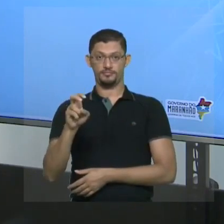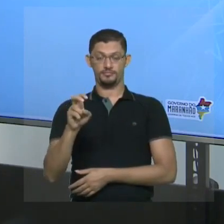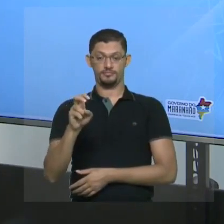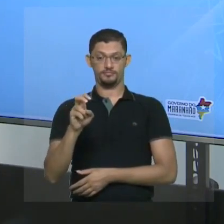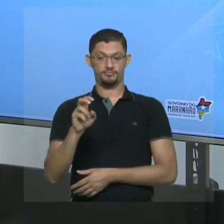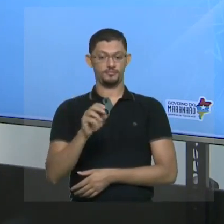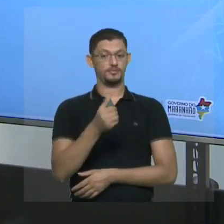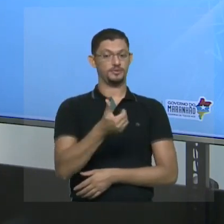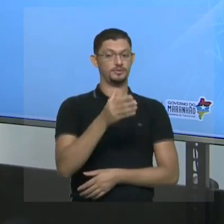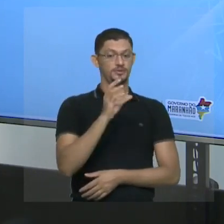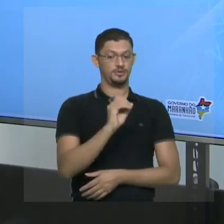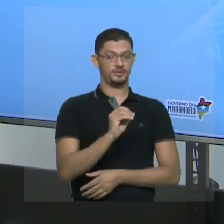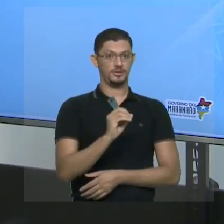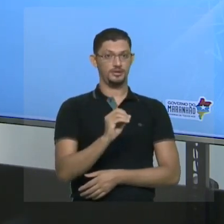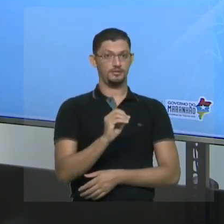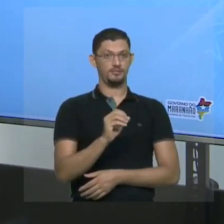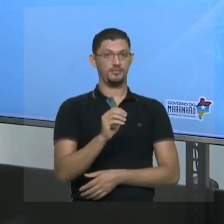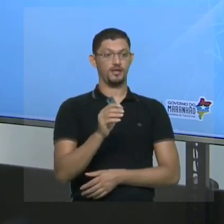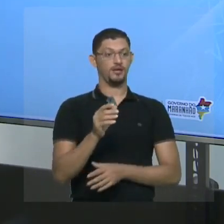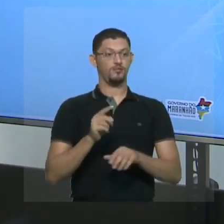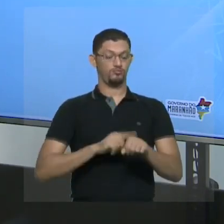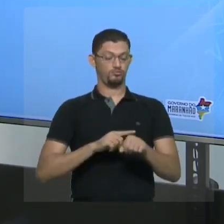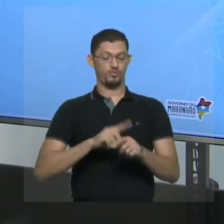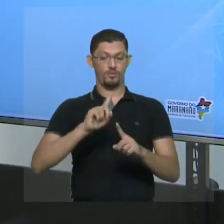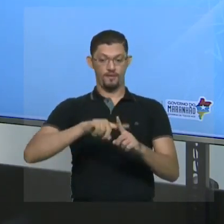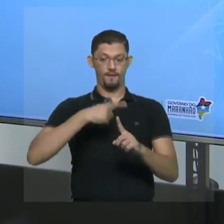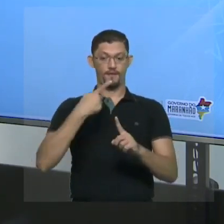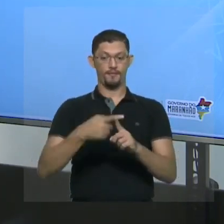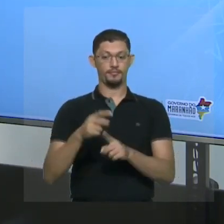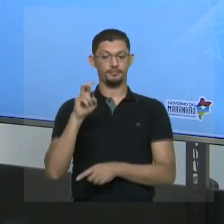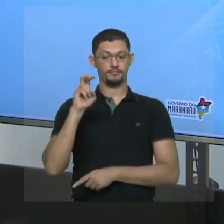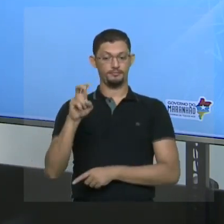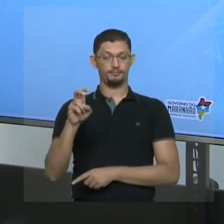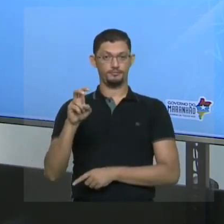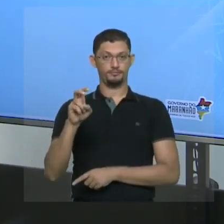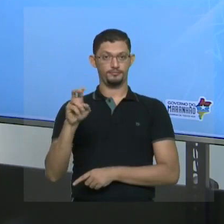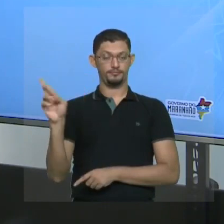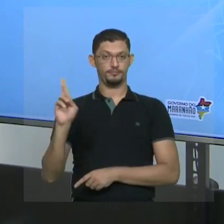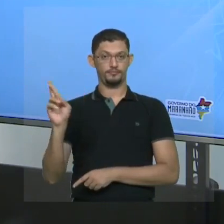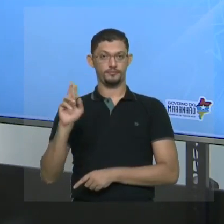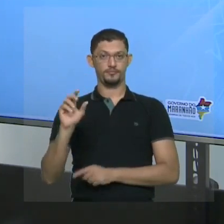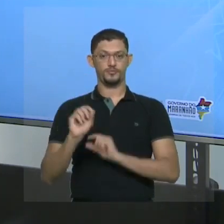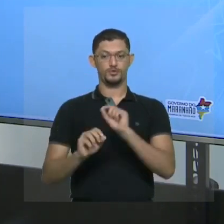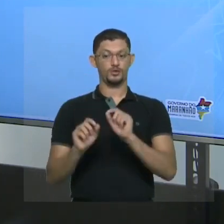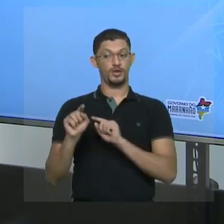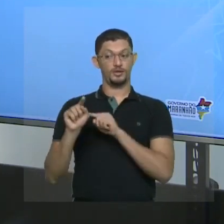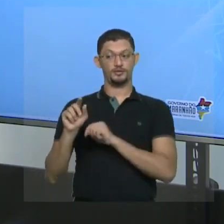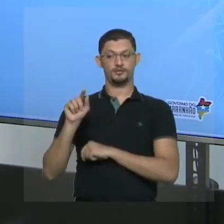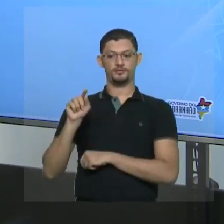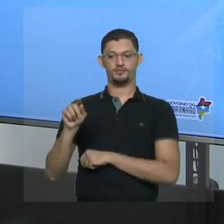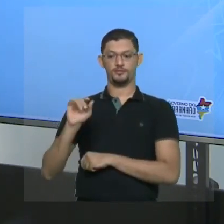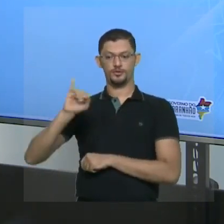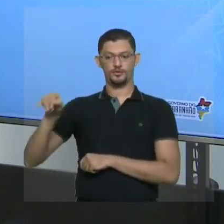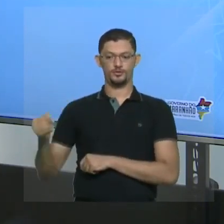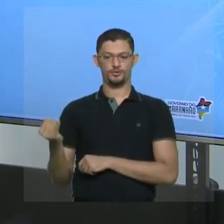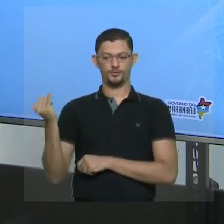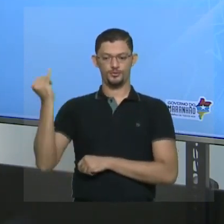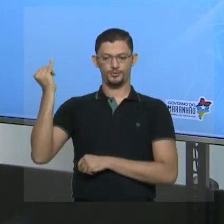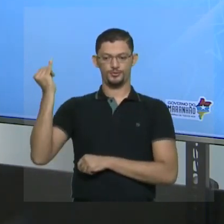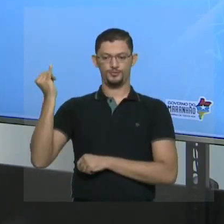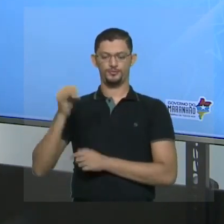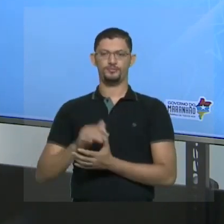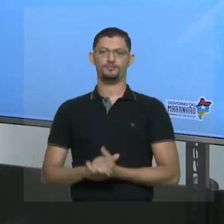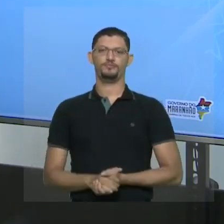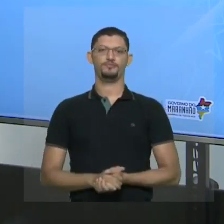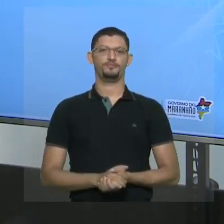10 reais, você está querendo uma compensação de 5 reais. Esse 5 é o juro, é essa compensação